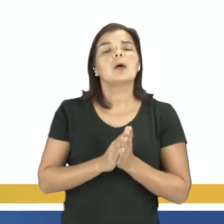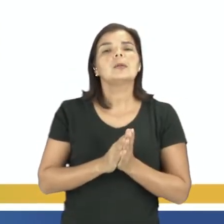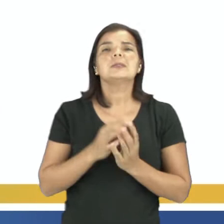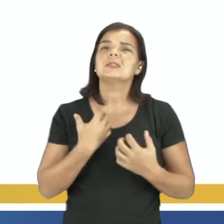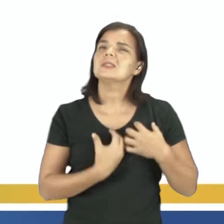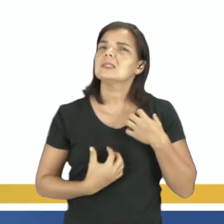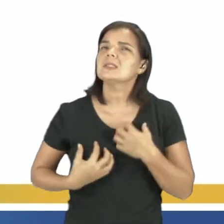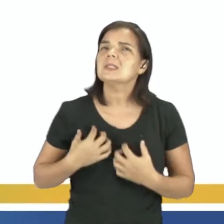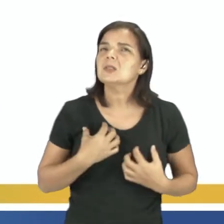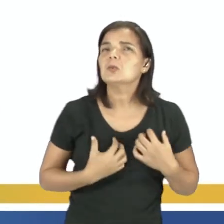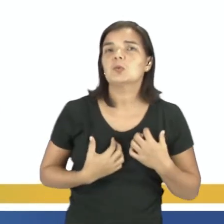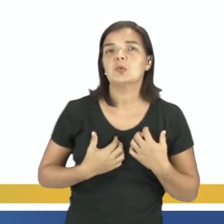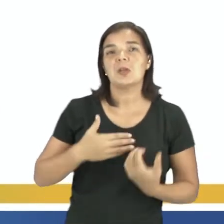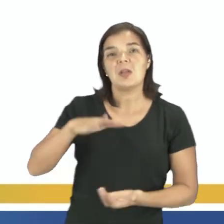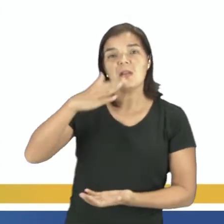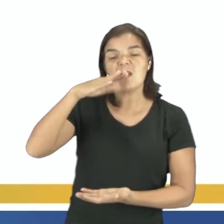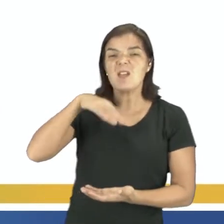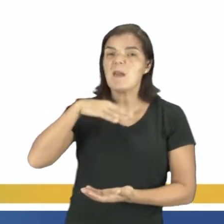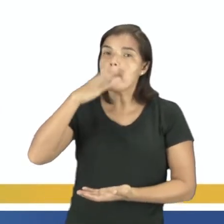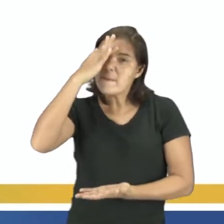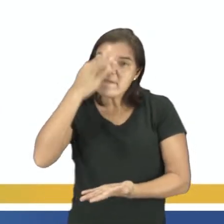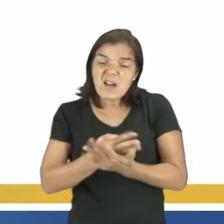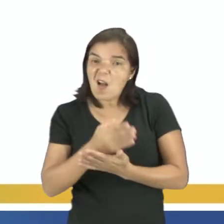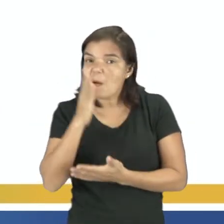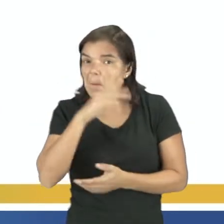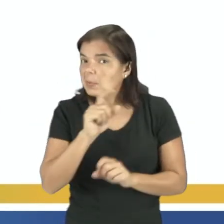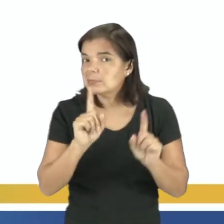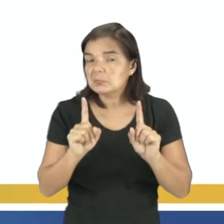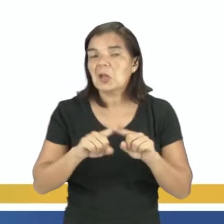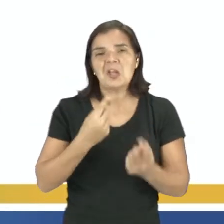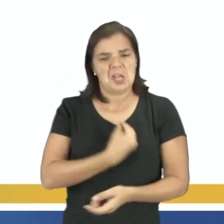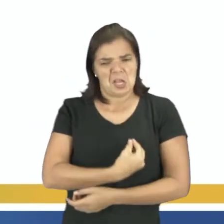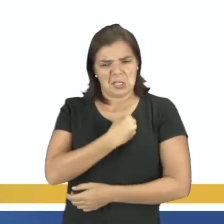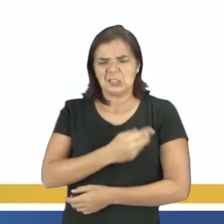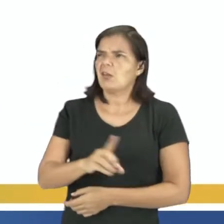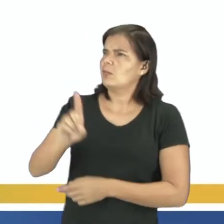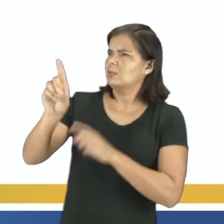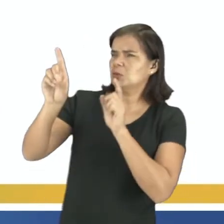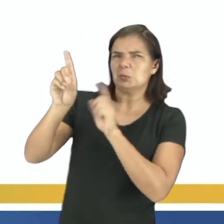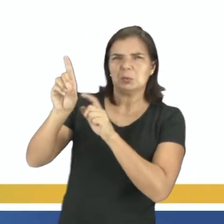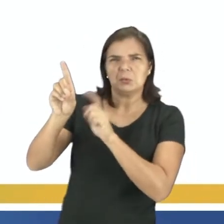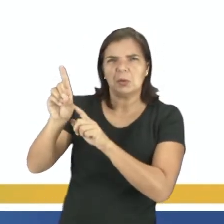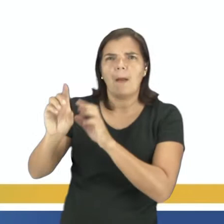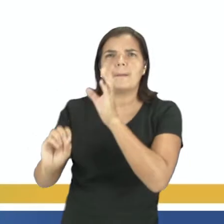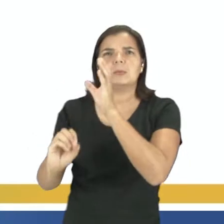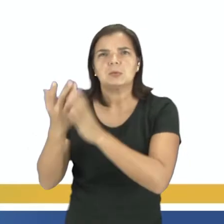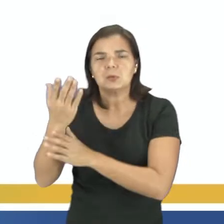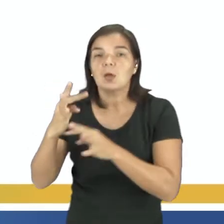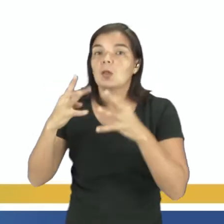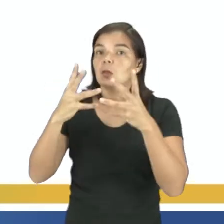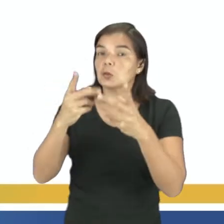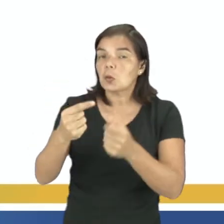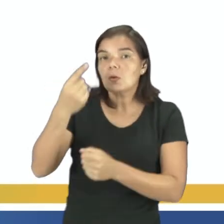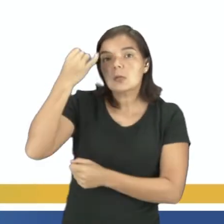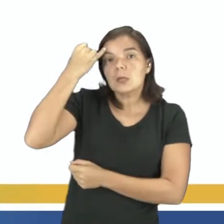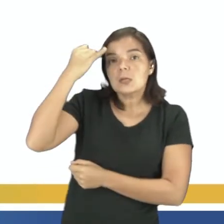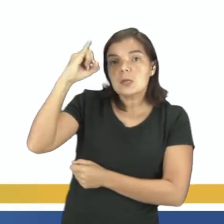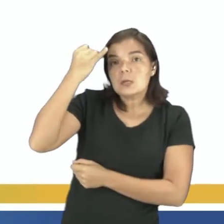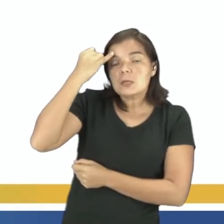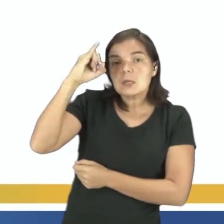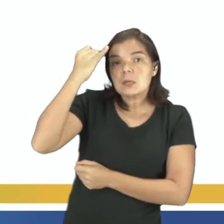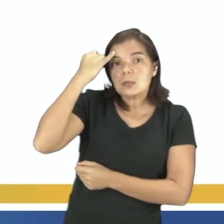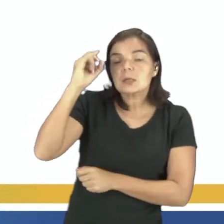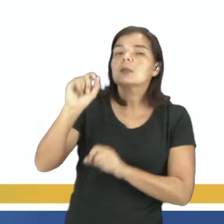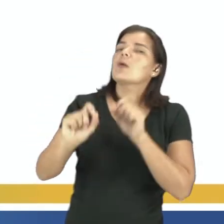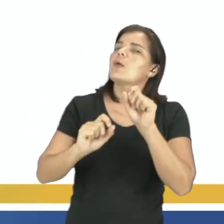angústia e má-fé. Ele acha que acreditar na existência de um Deus, de um Criador, todas as nossas ideias